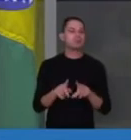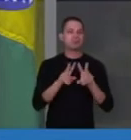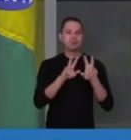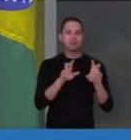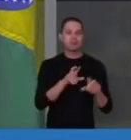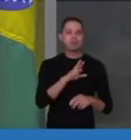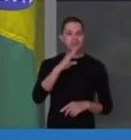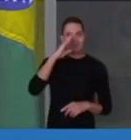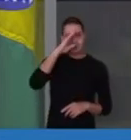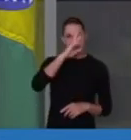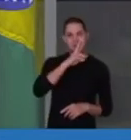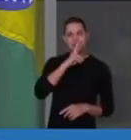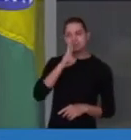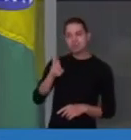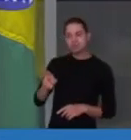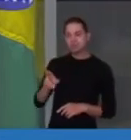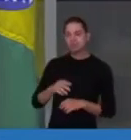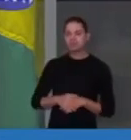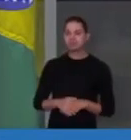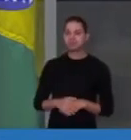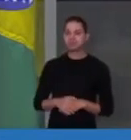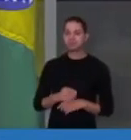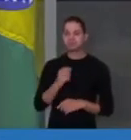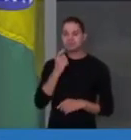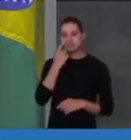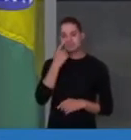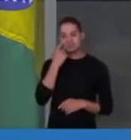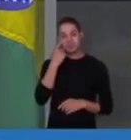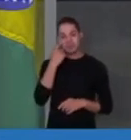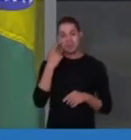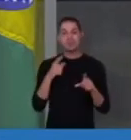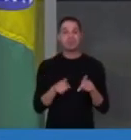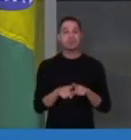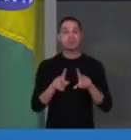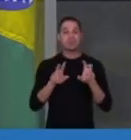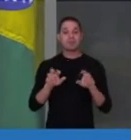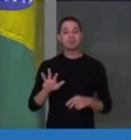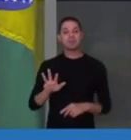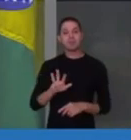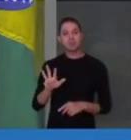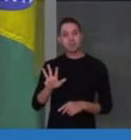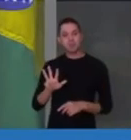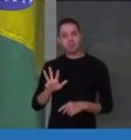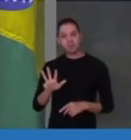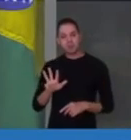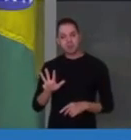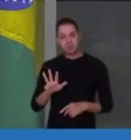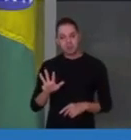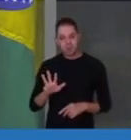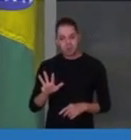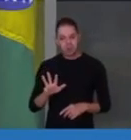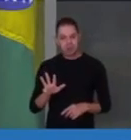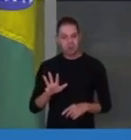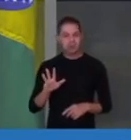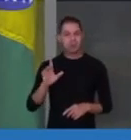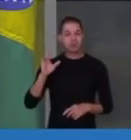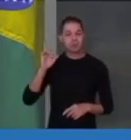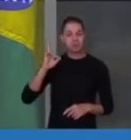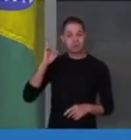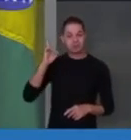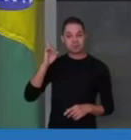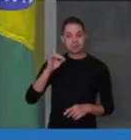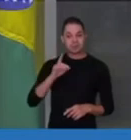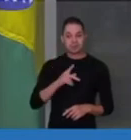disse o seguinte, e inclusive sobre o fato do Lula ter saído, como o deputado presidente da mesa